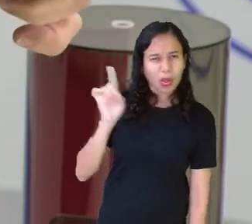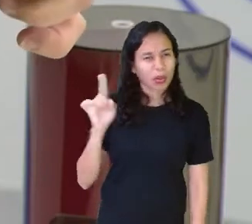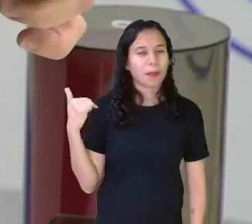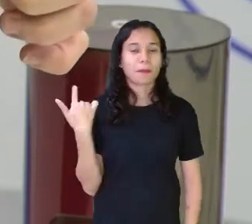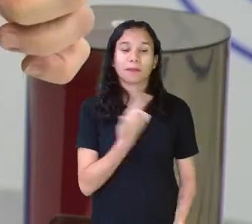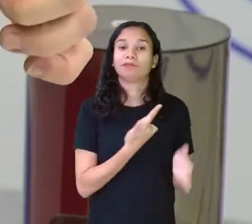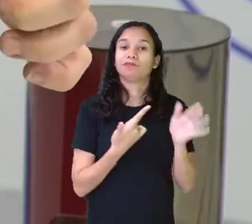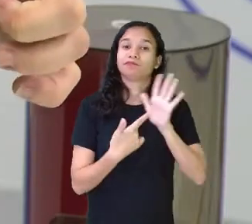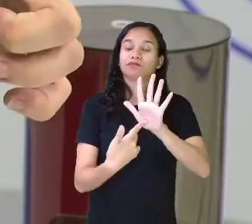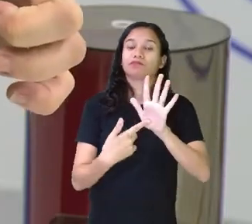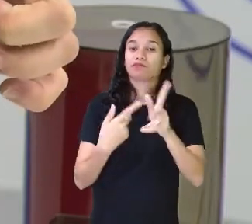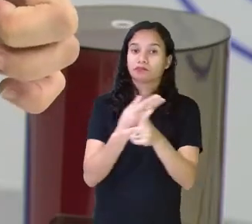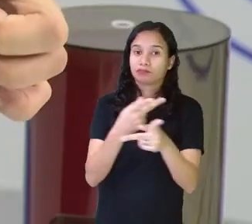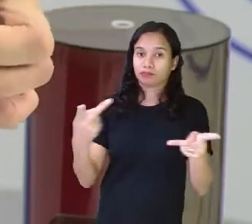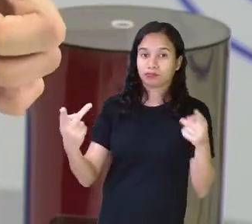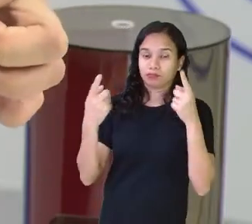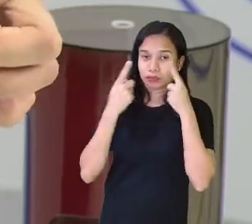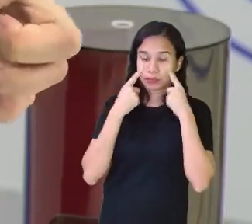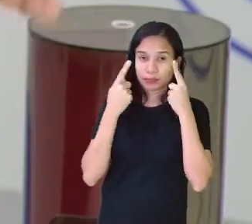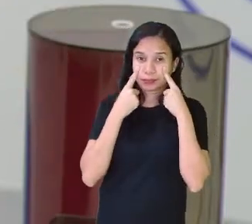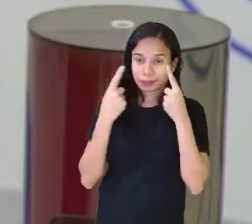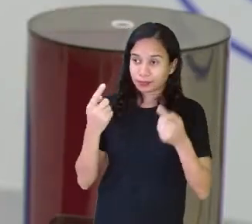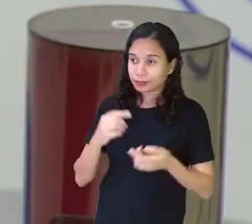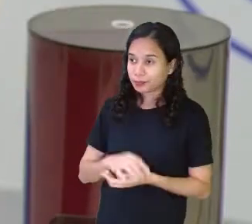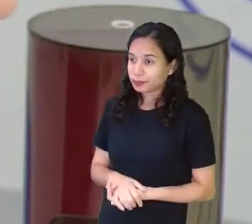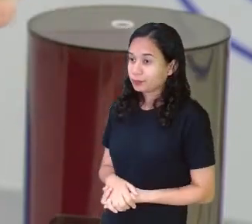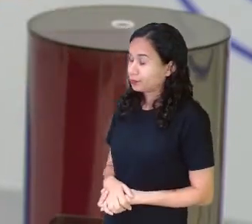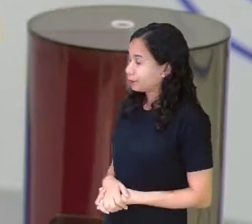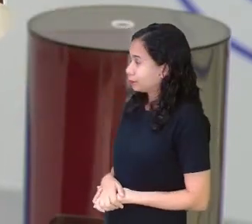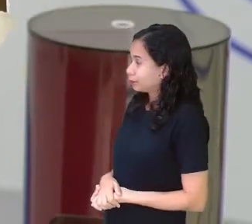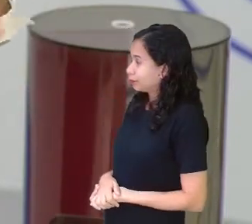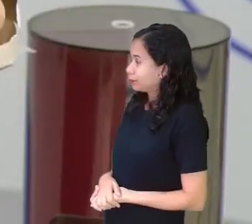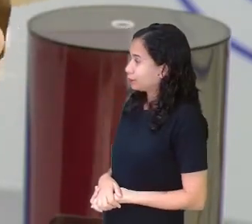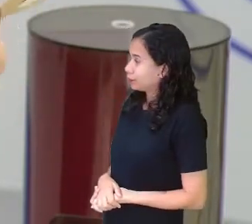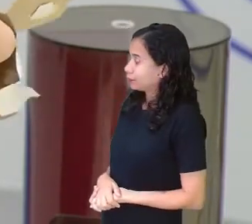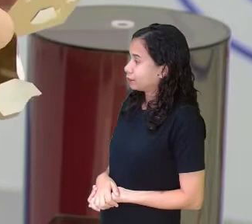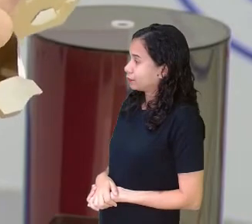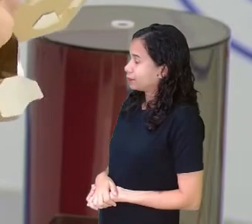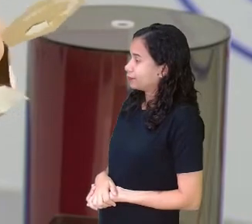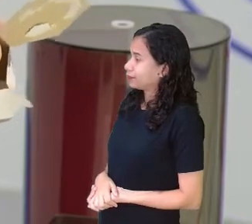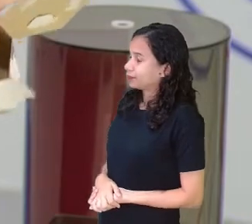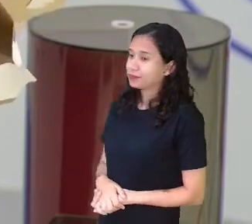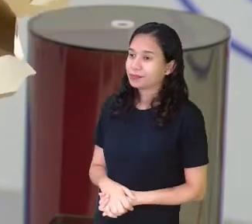quero mostrar para vocês. Só tirar a fitinha.